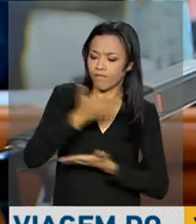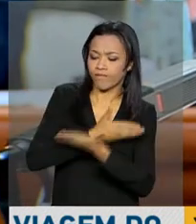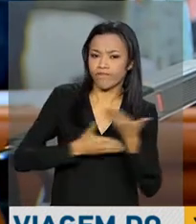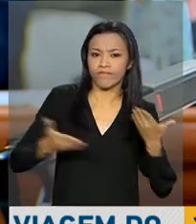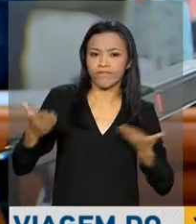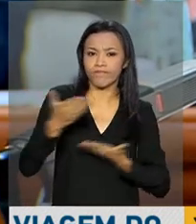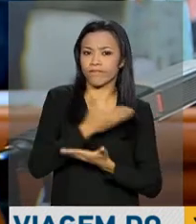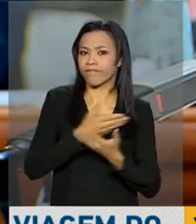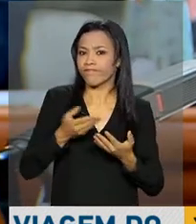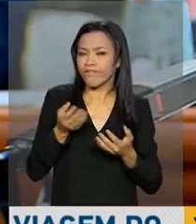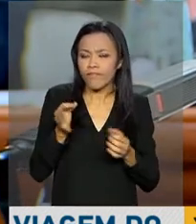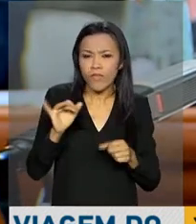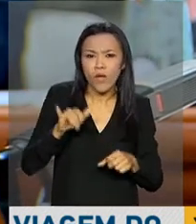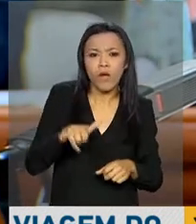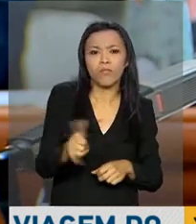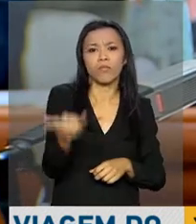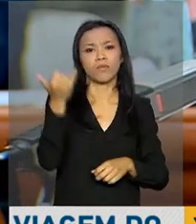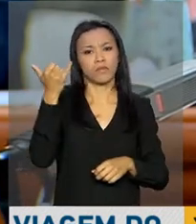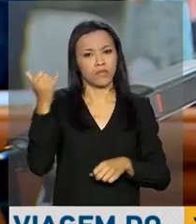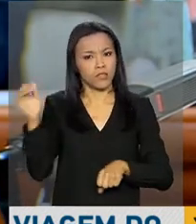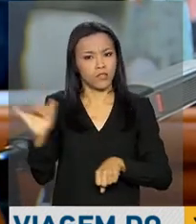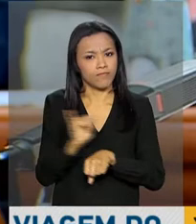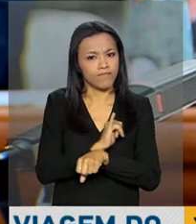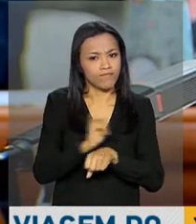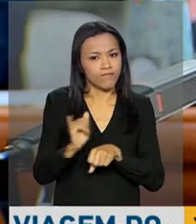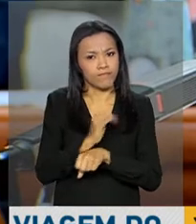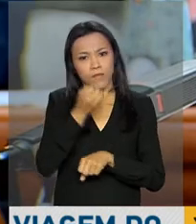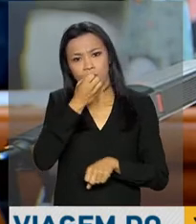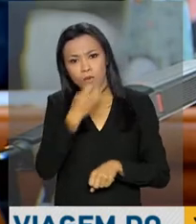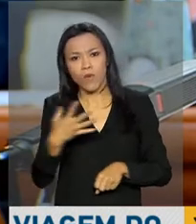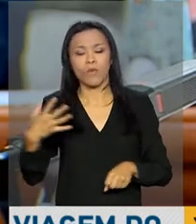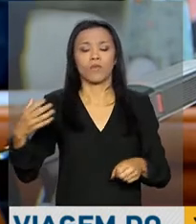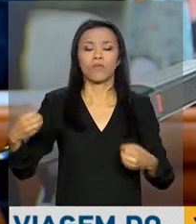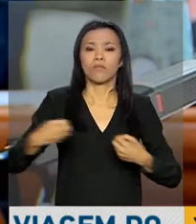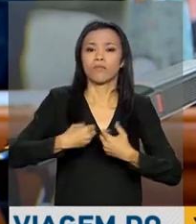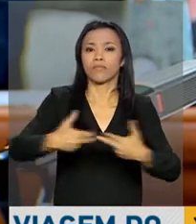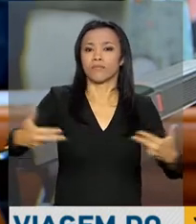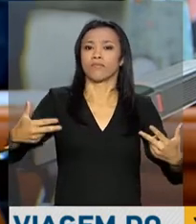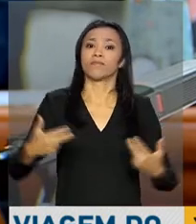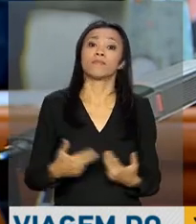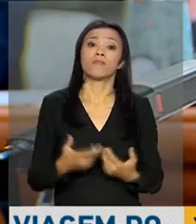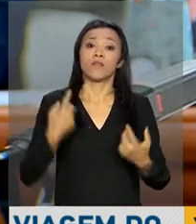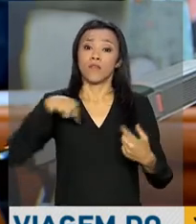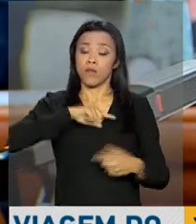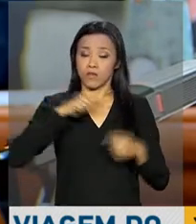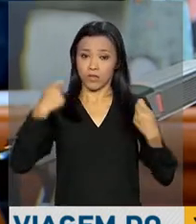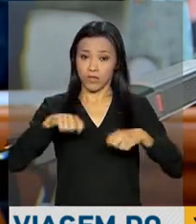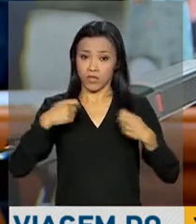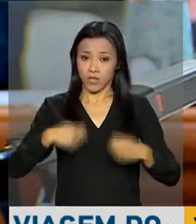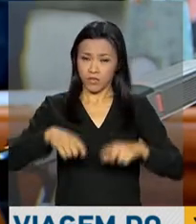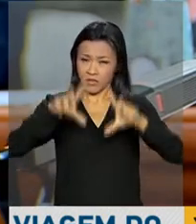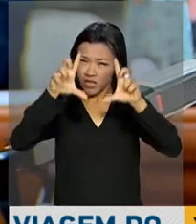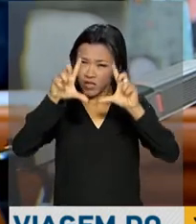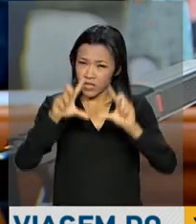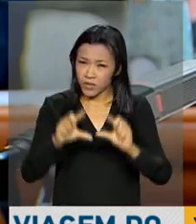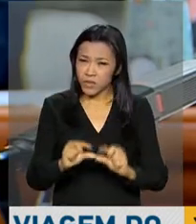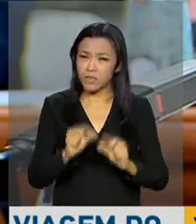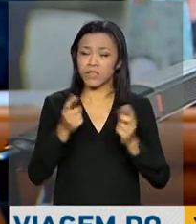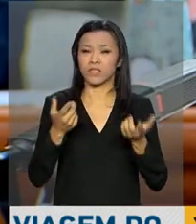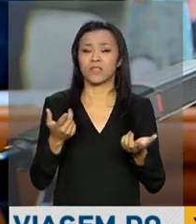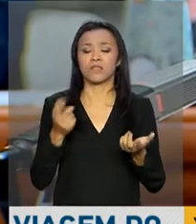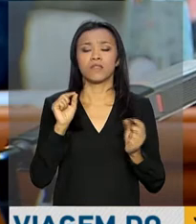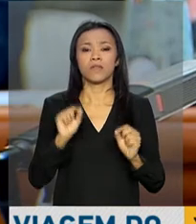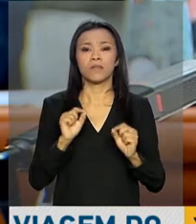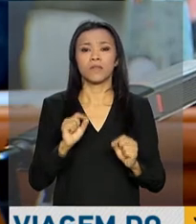fértil para novas iniciativas. Precisamos simplificar procedimentos de